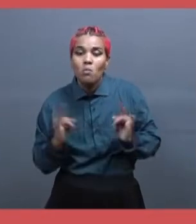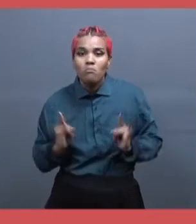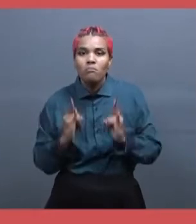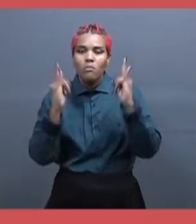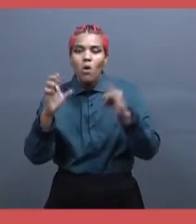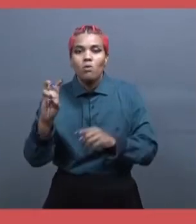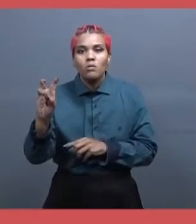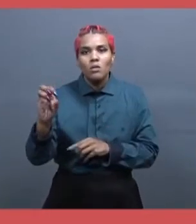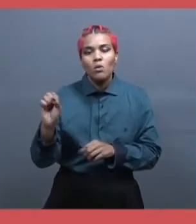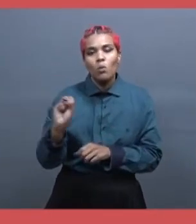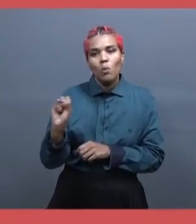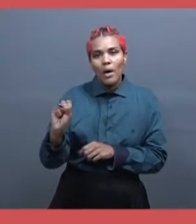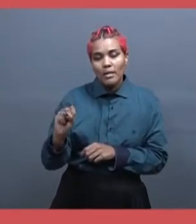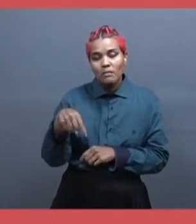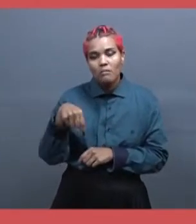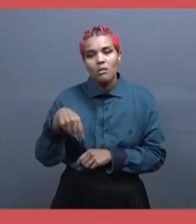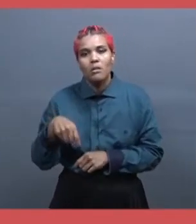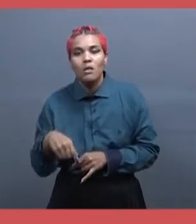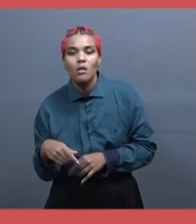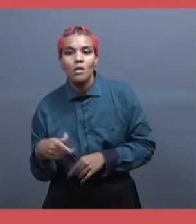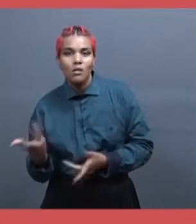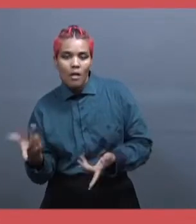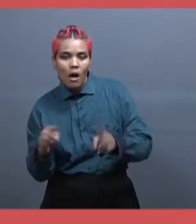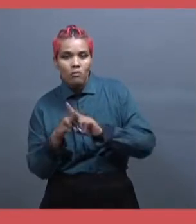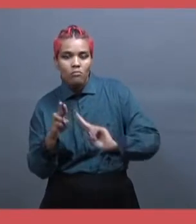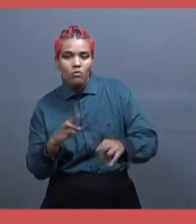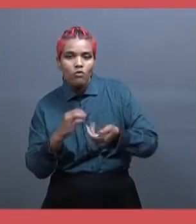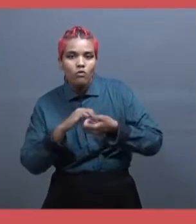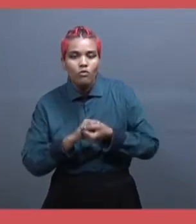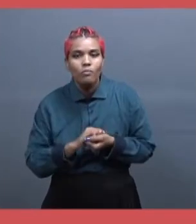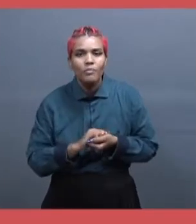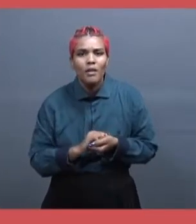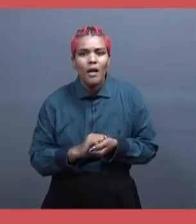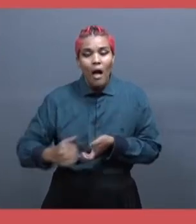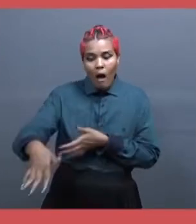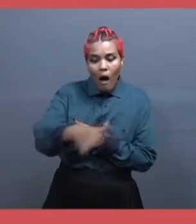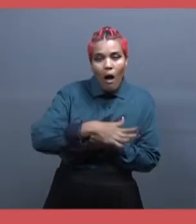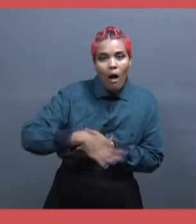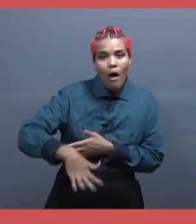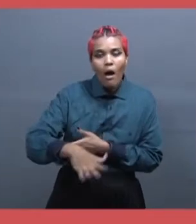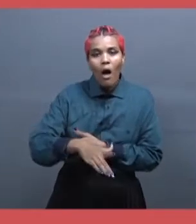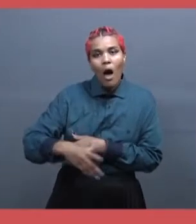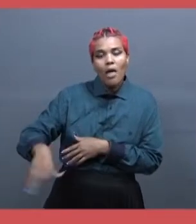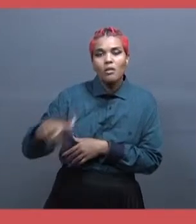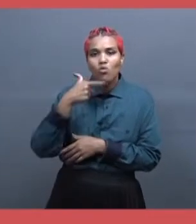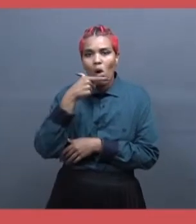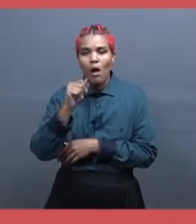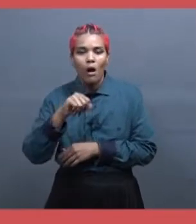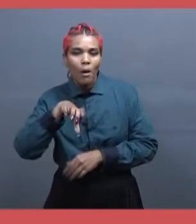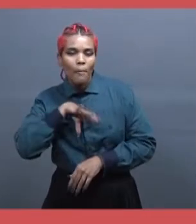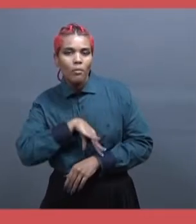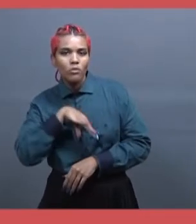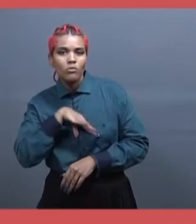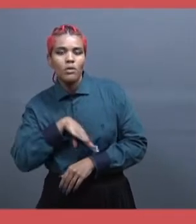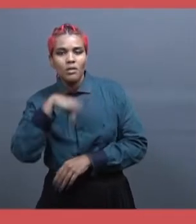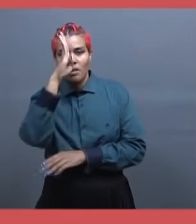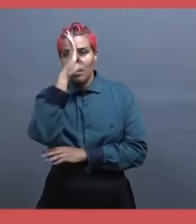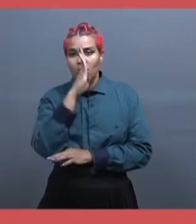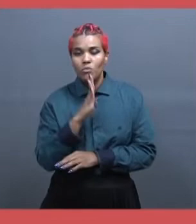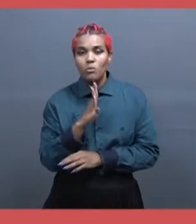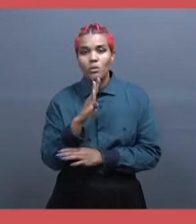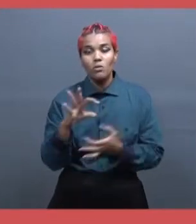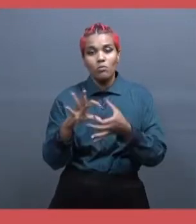da ufu área de língua portuguesa da escola será responsável pela relata pela realização do evento que é gratuito e aberto